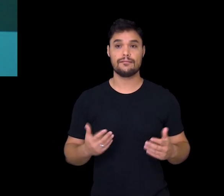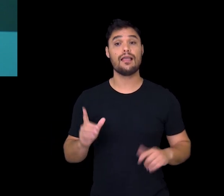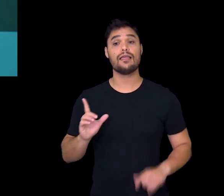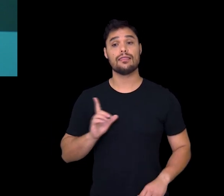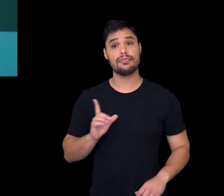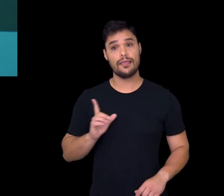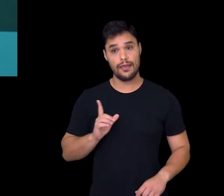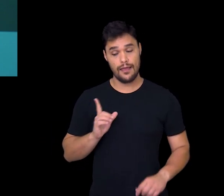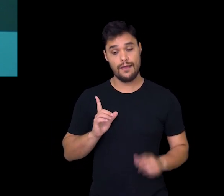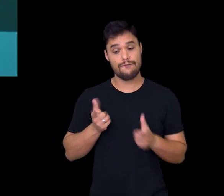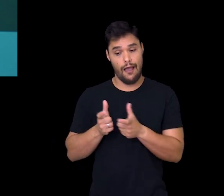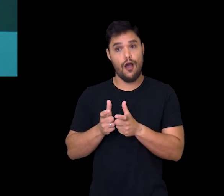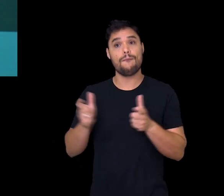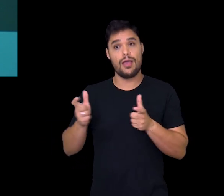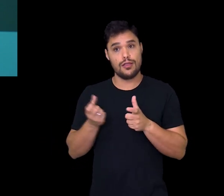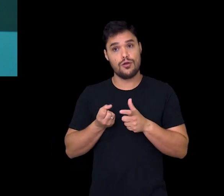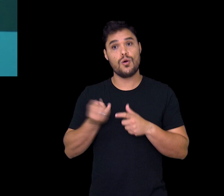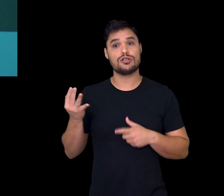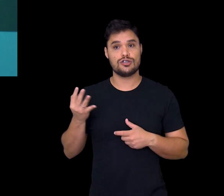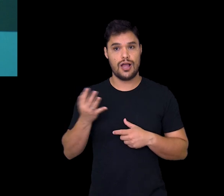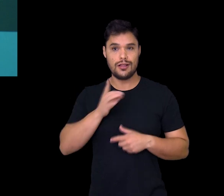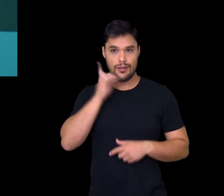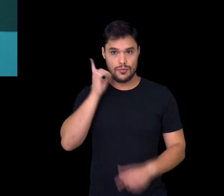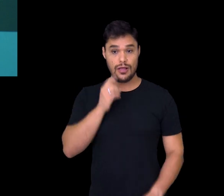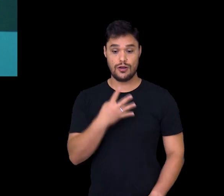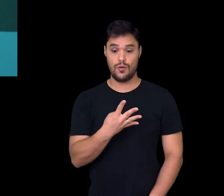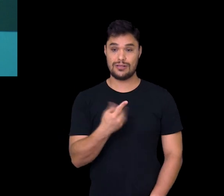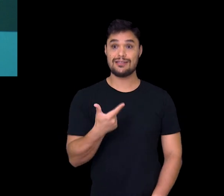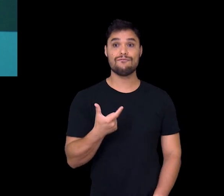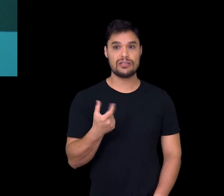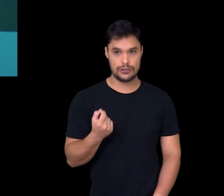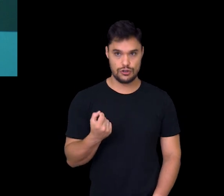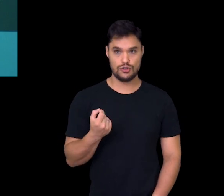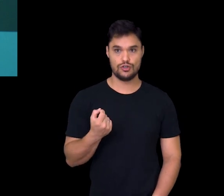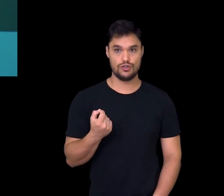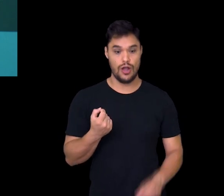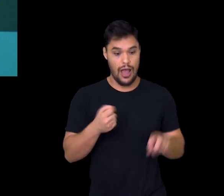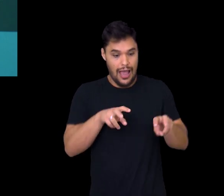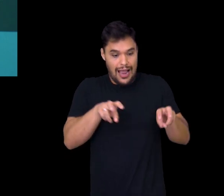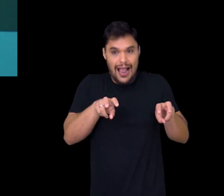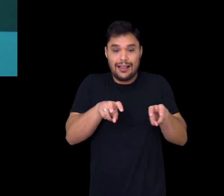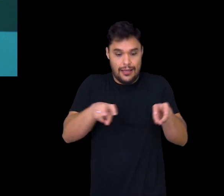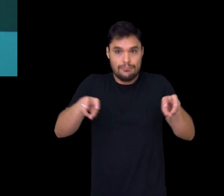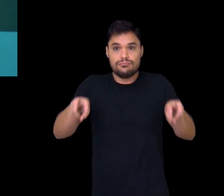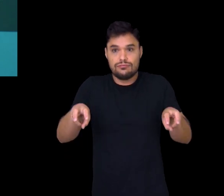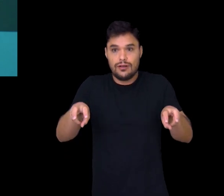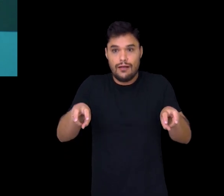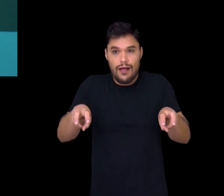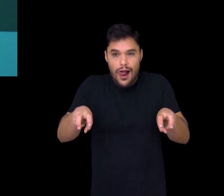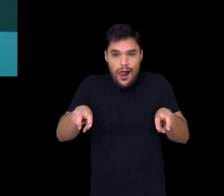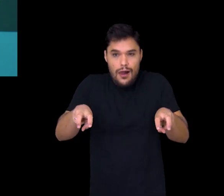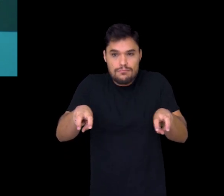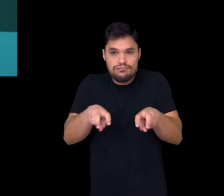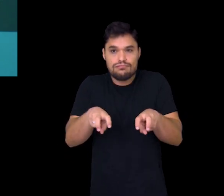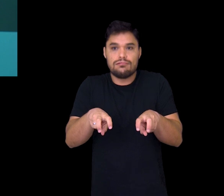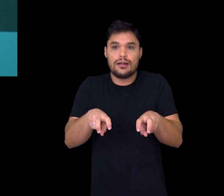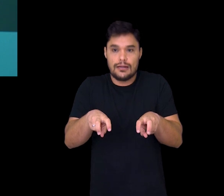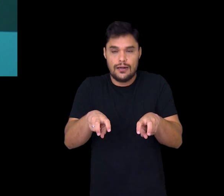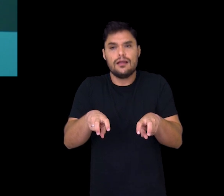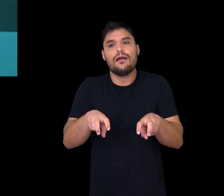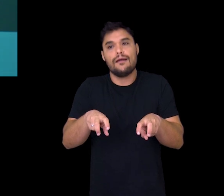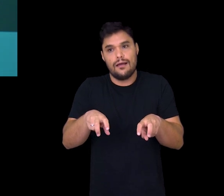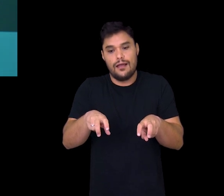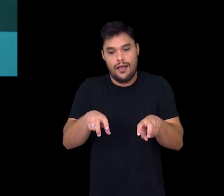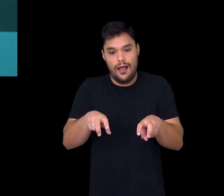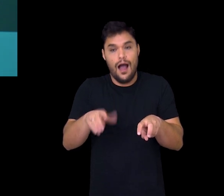dessa quantidade para 420 deputados. E aí, essas cadeiras tiveram que ser agrupadas mais próximas, tivemos que diminuir aquele